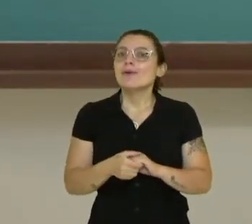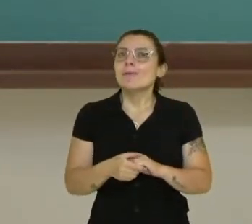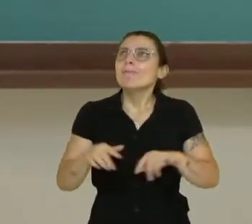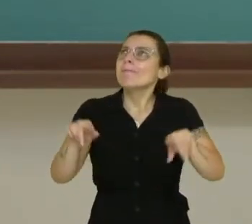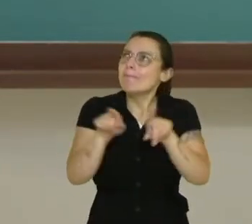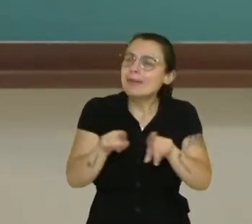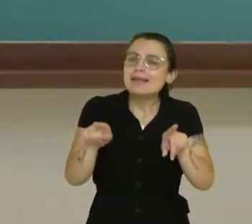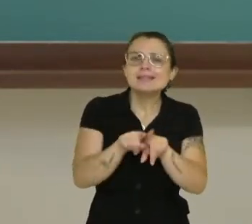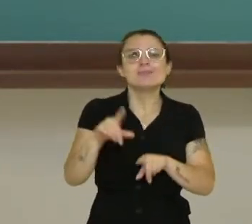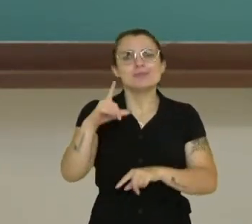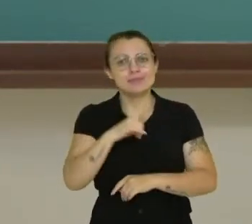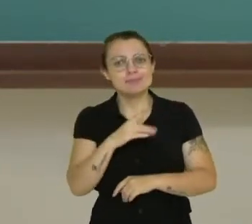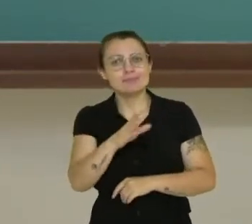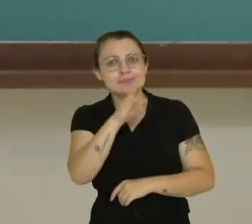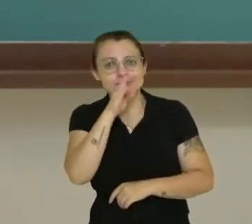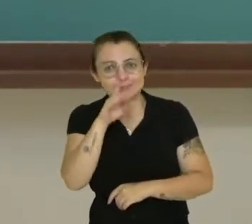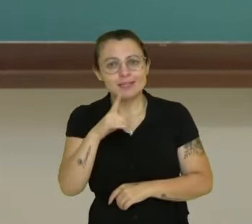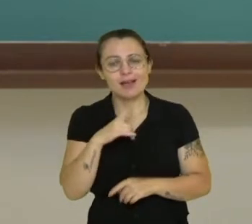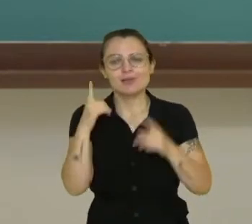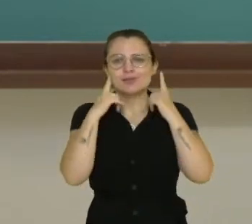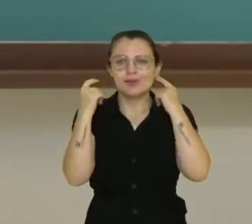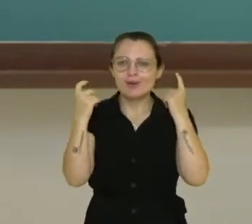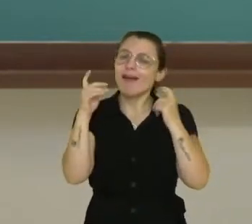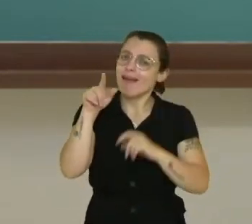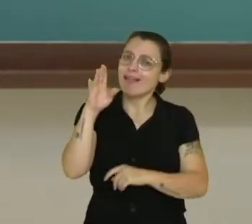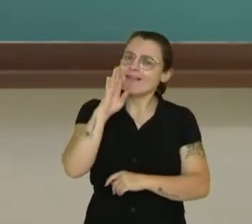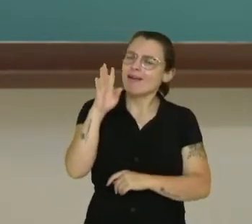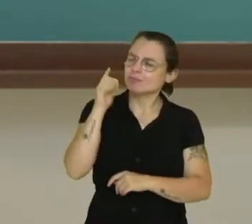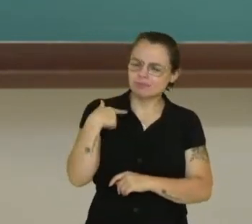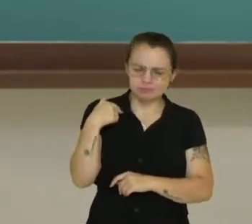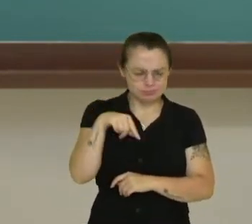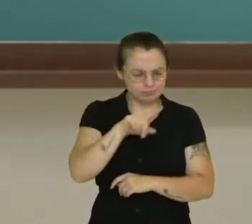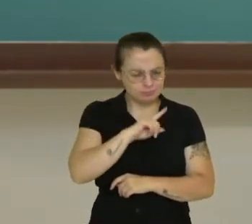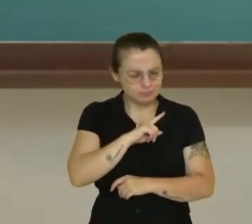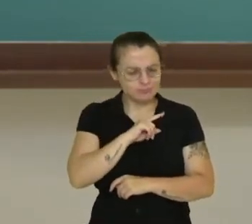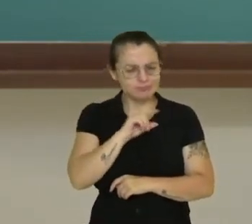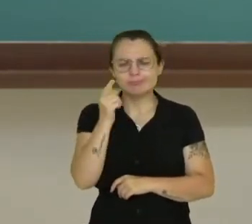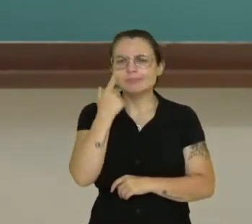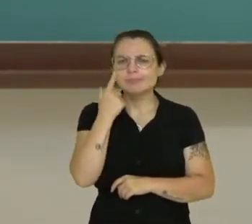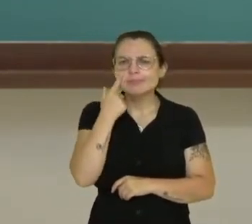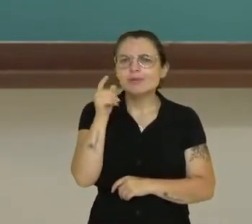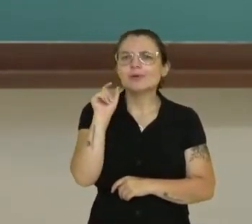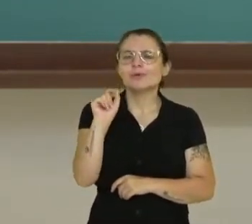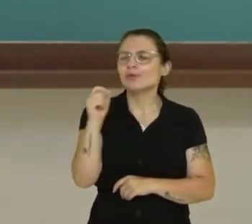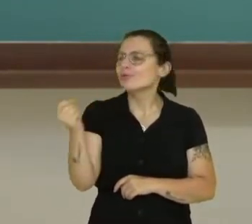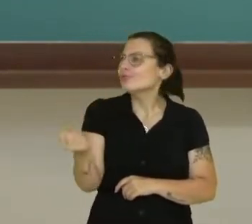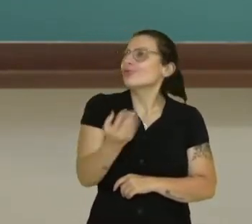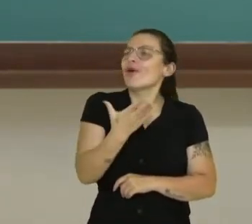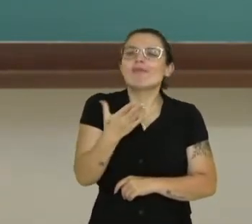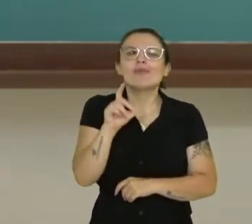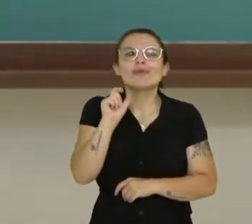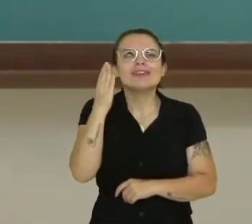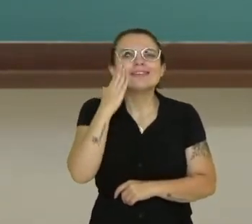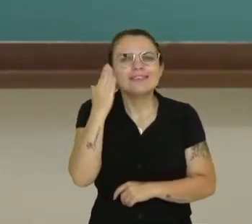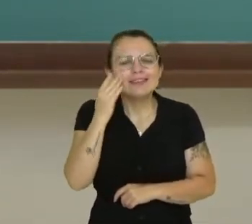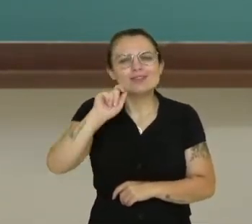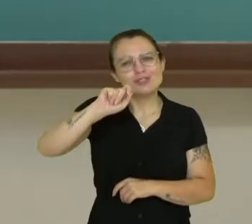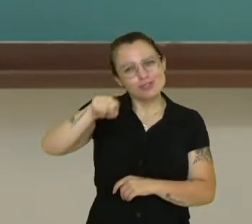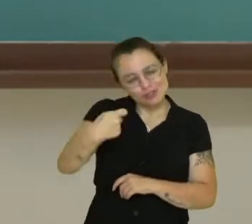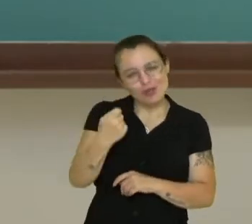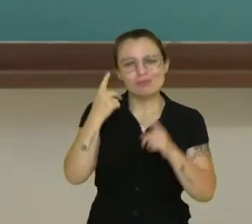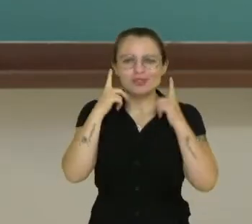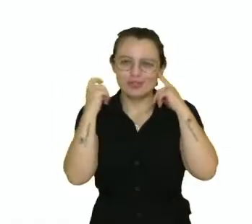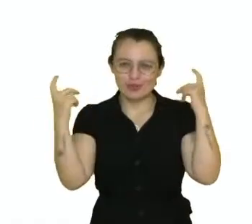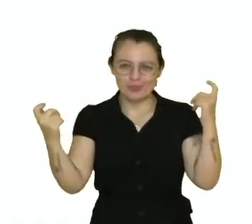louco! Muito legal pensar isso, porque daí a gente começa a estabelecer um novo olhar sobre o que a gente entende sobre